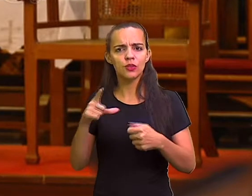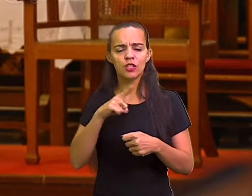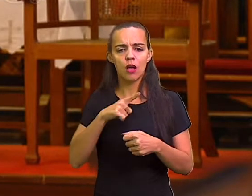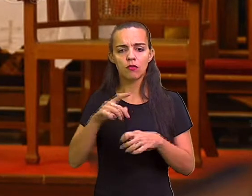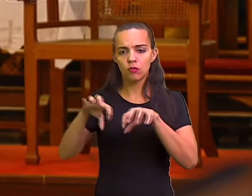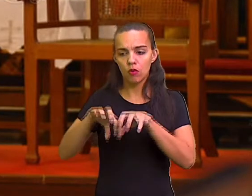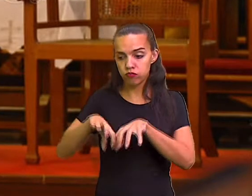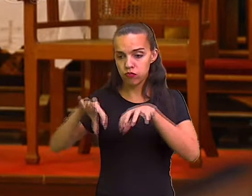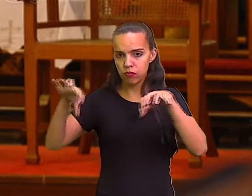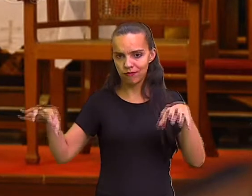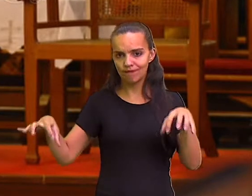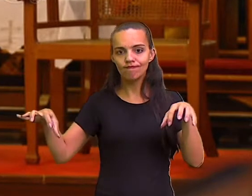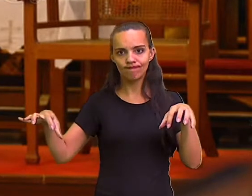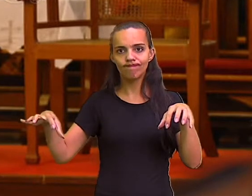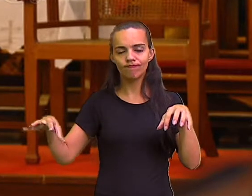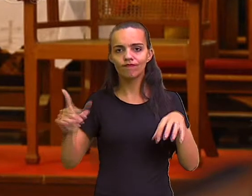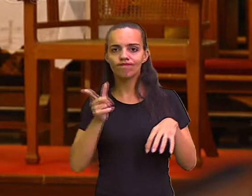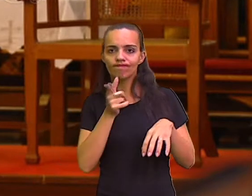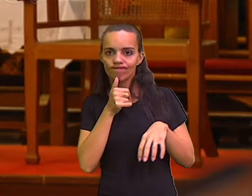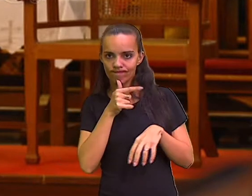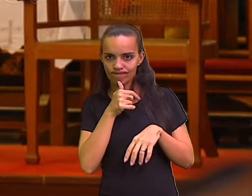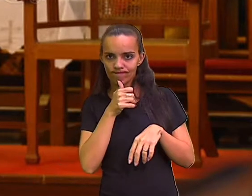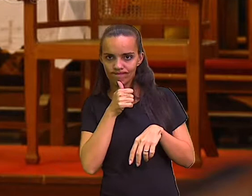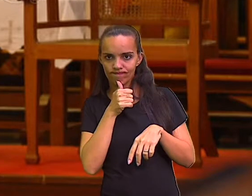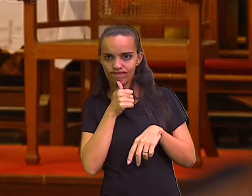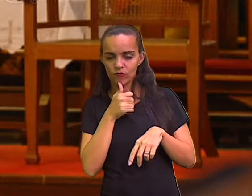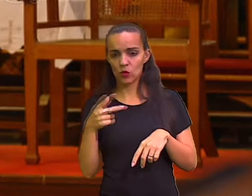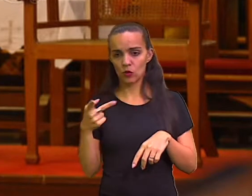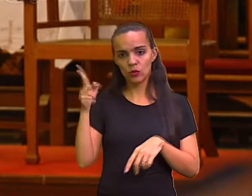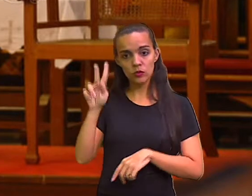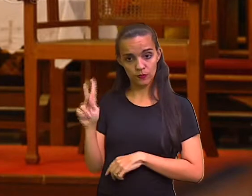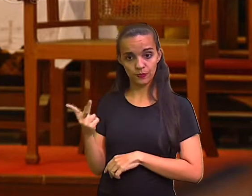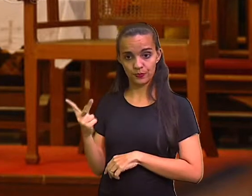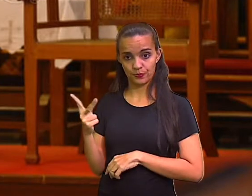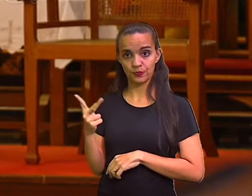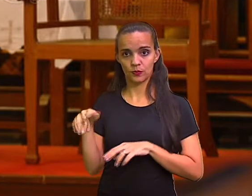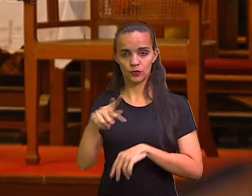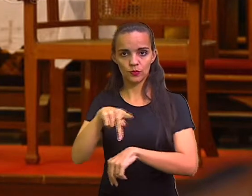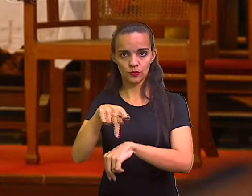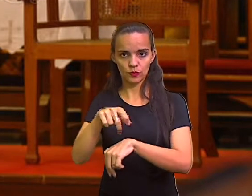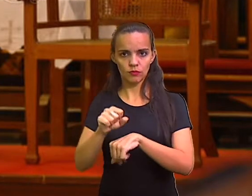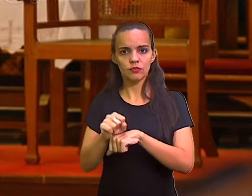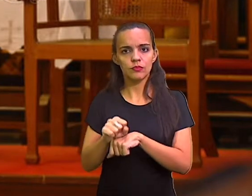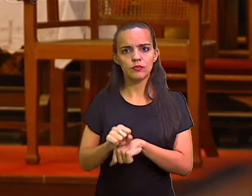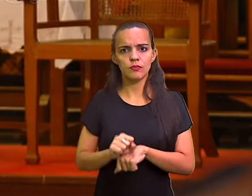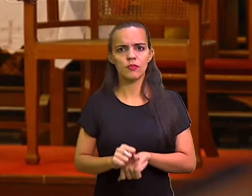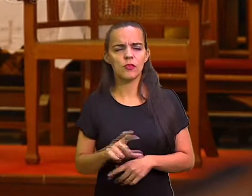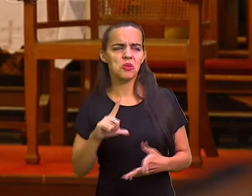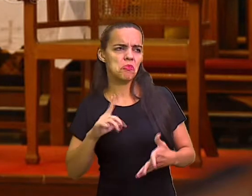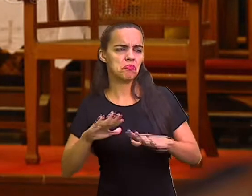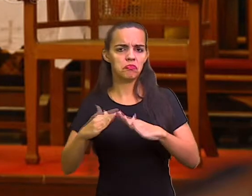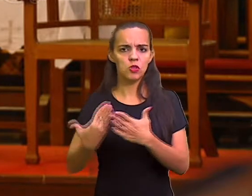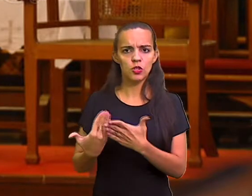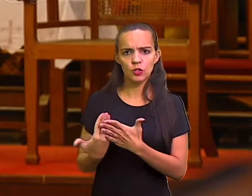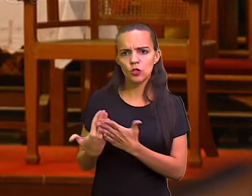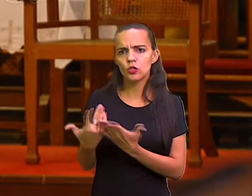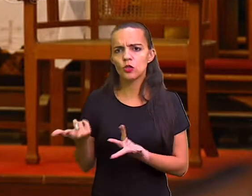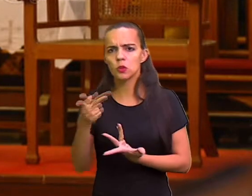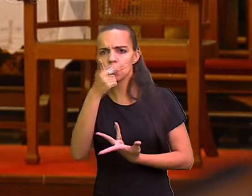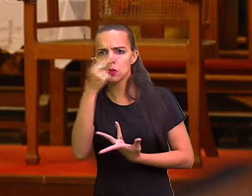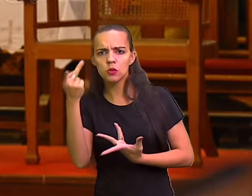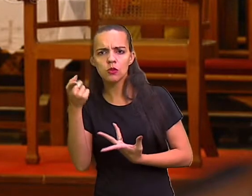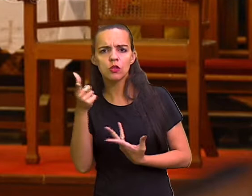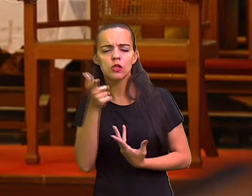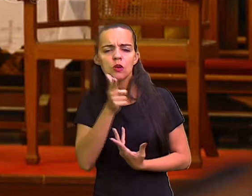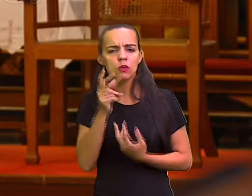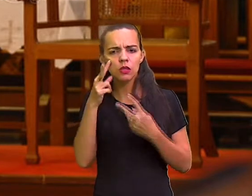divisor de águas em sua história. Outros estudiosos consideram este